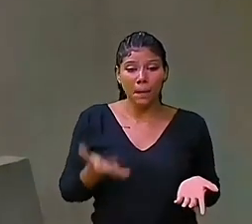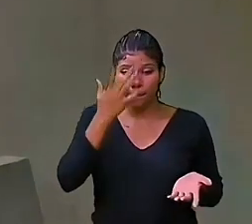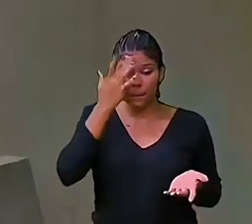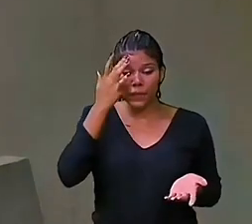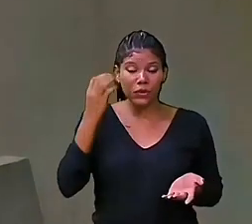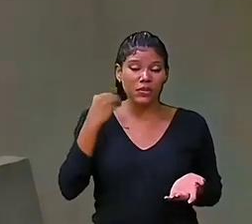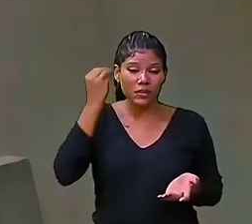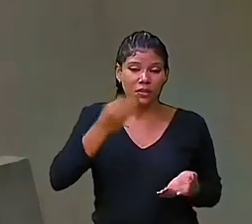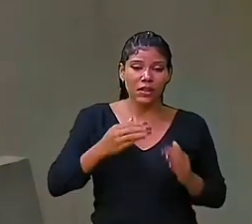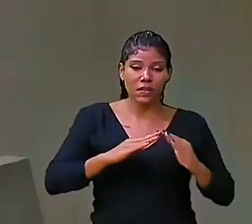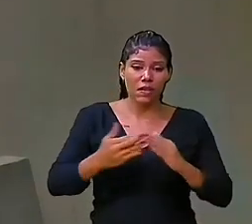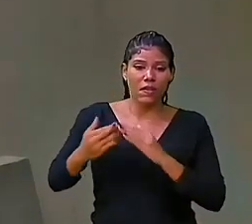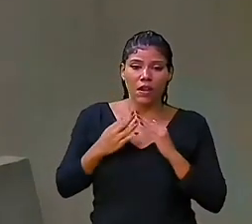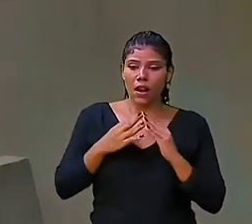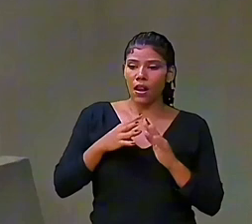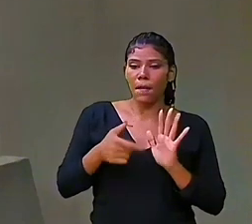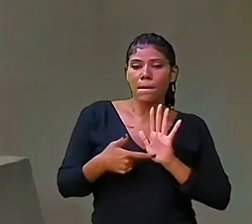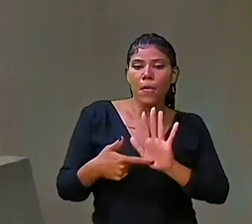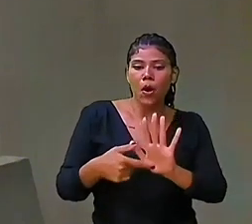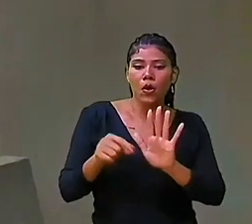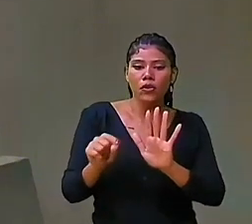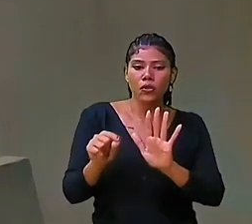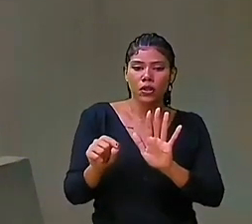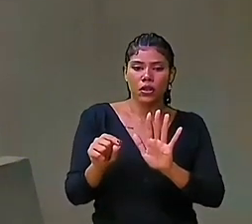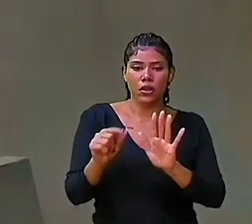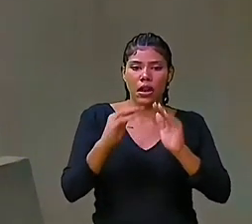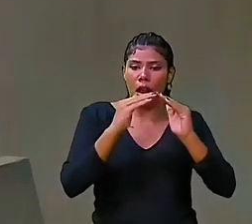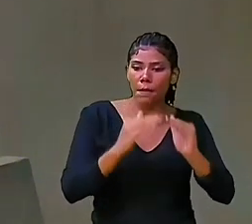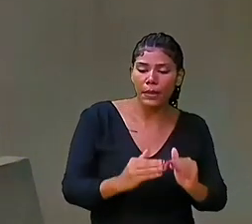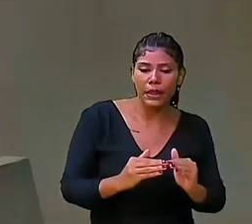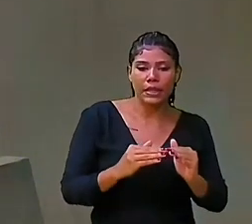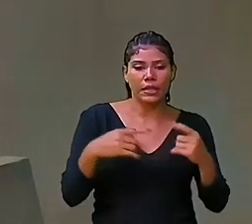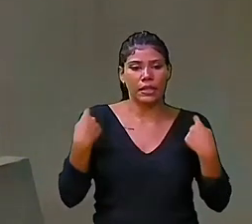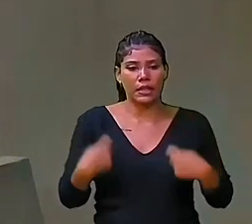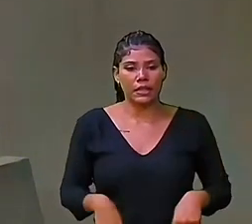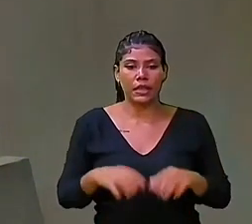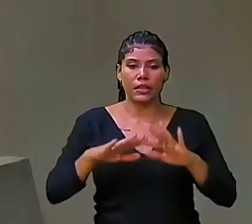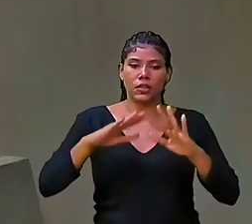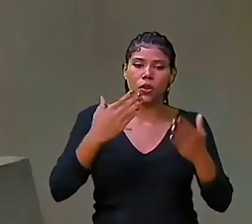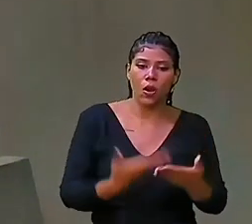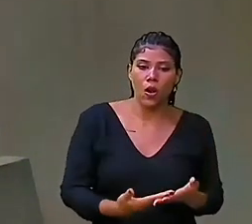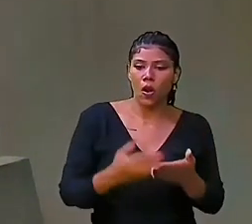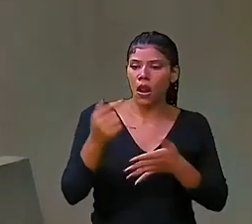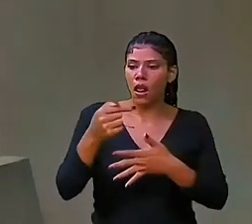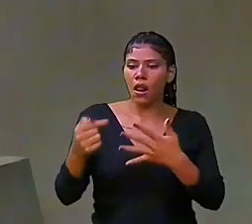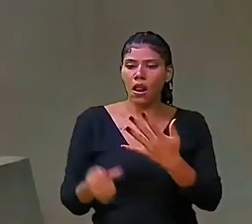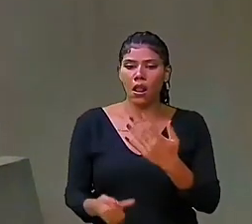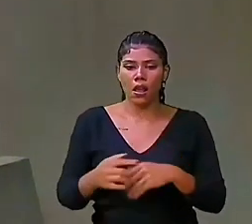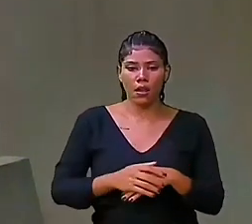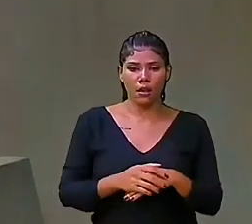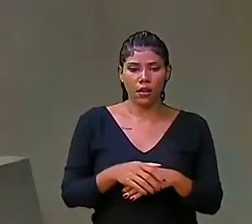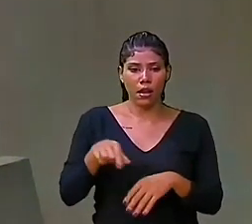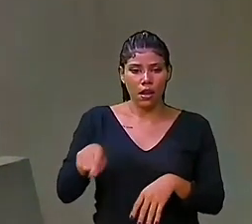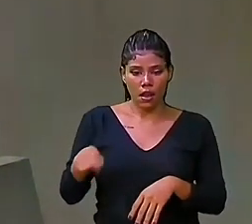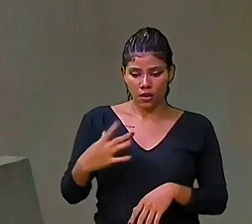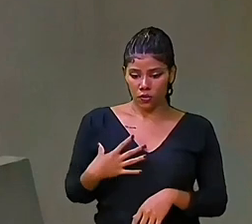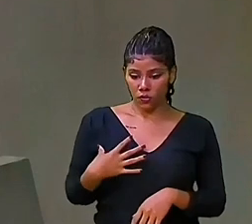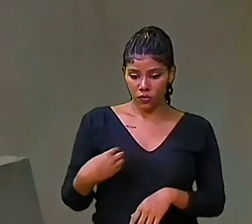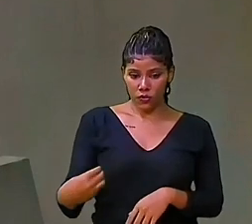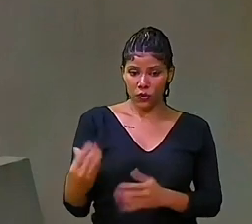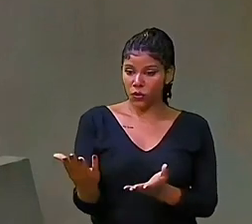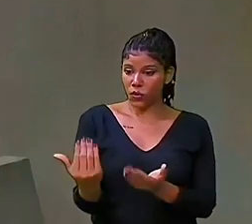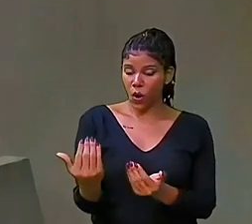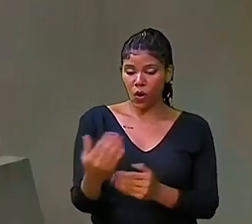favela, denuncia a injustiça, fala da habitação, da necessidade de escola, de cidade. Ela, como uma mãe jovem, falava da